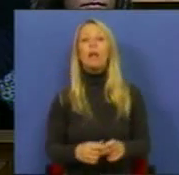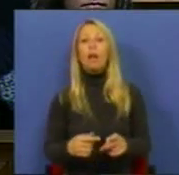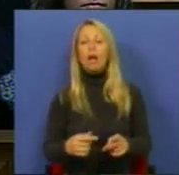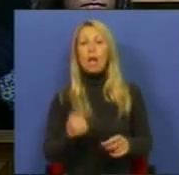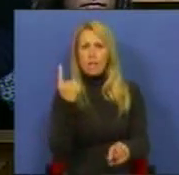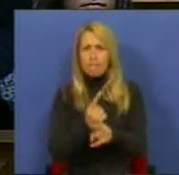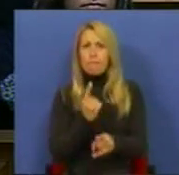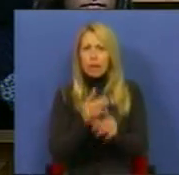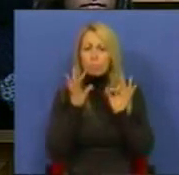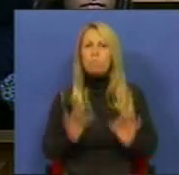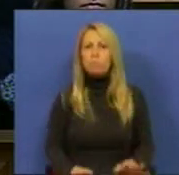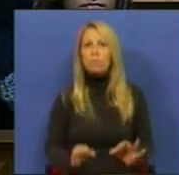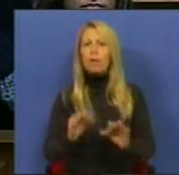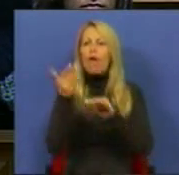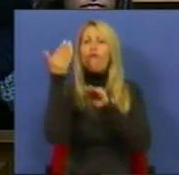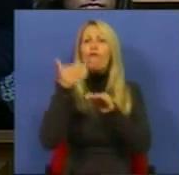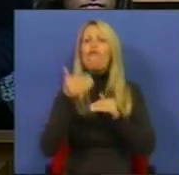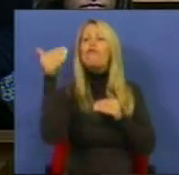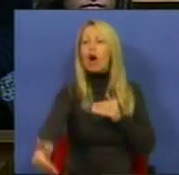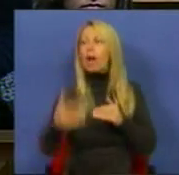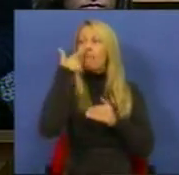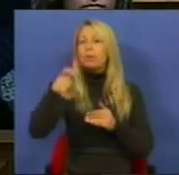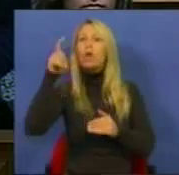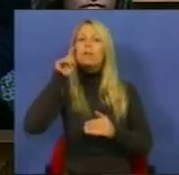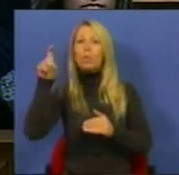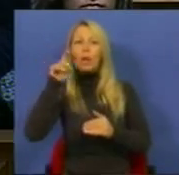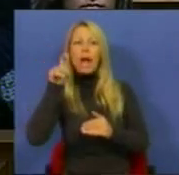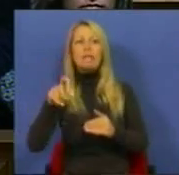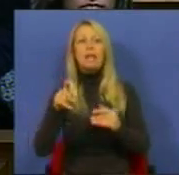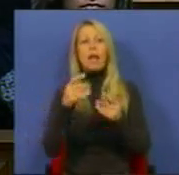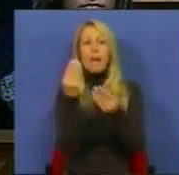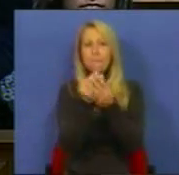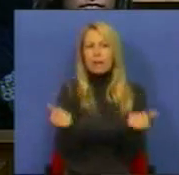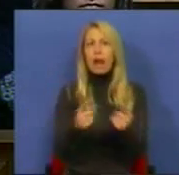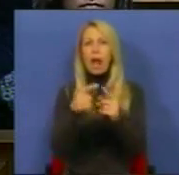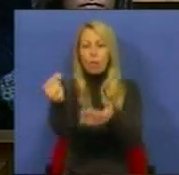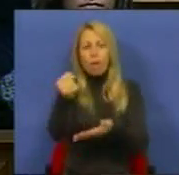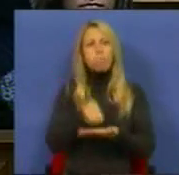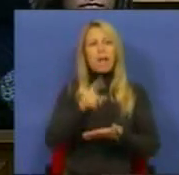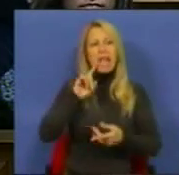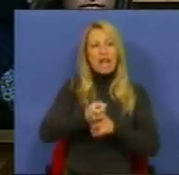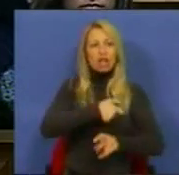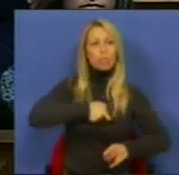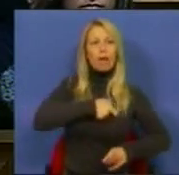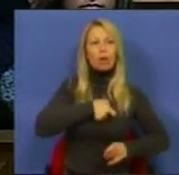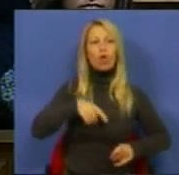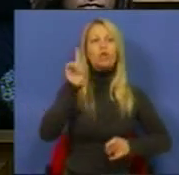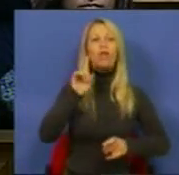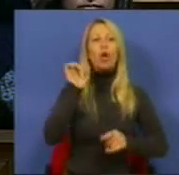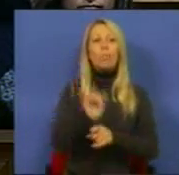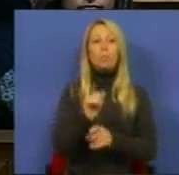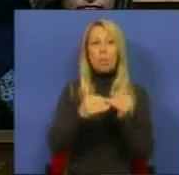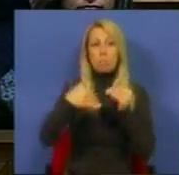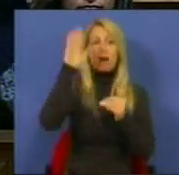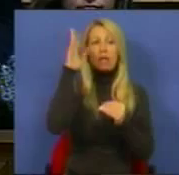de contratar no exterior seguranças e pessoal para apoio logístico aos inspectores num valor superior a 3,5 milhões de